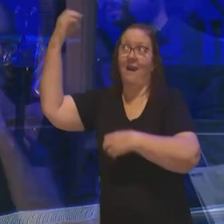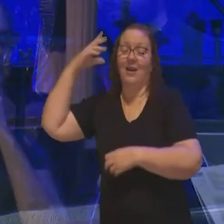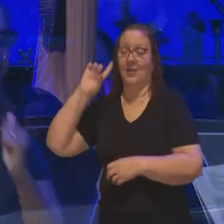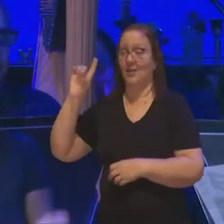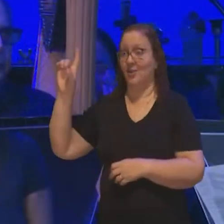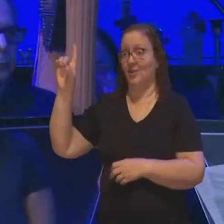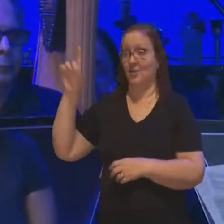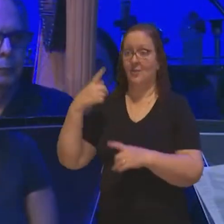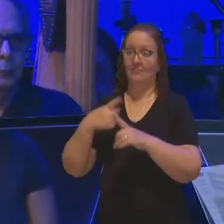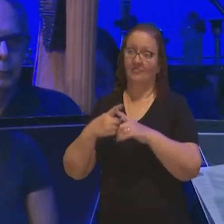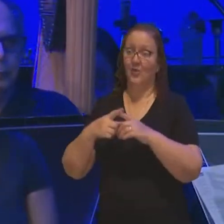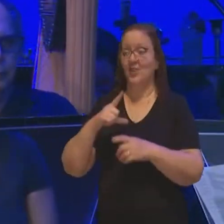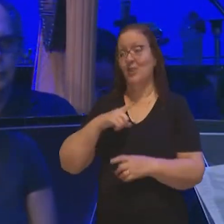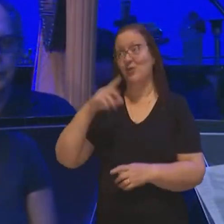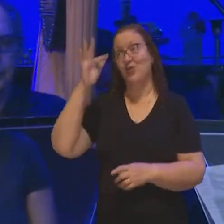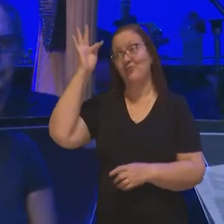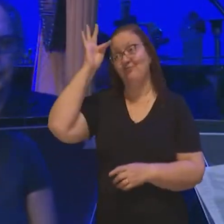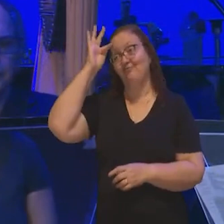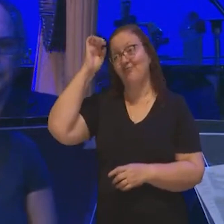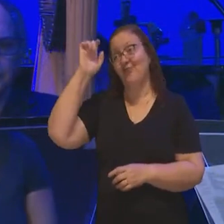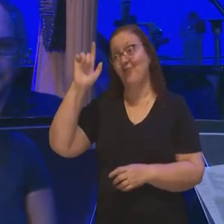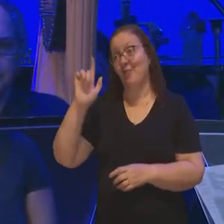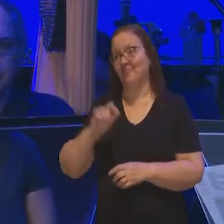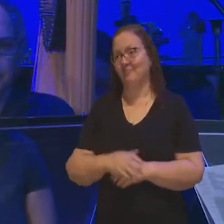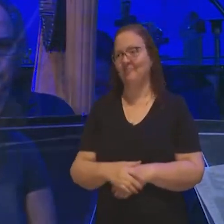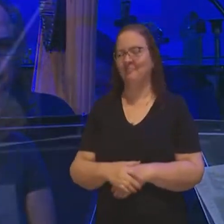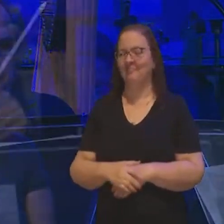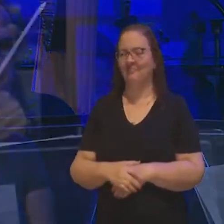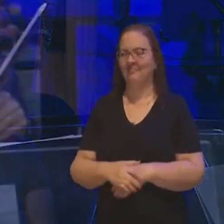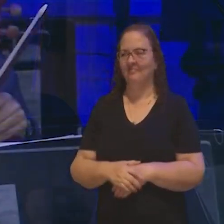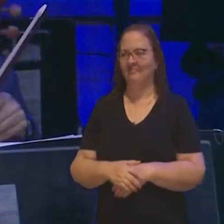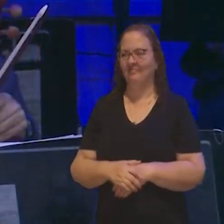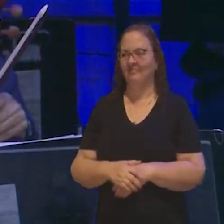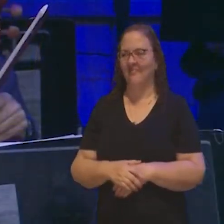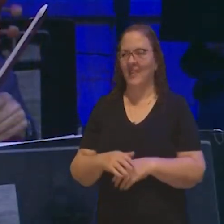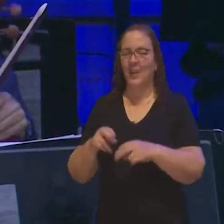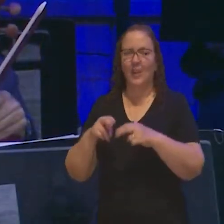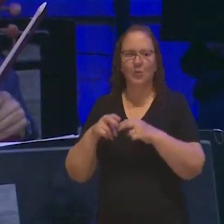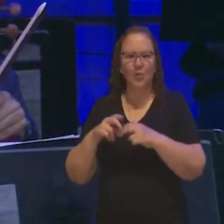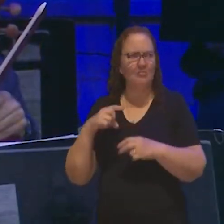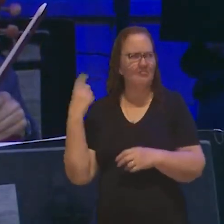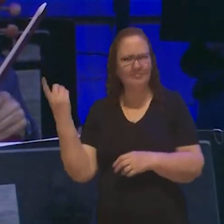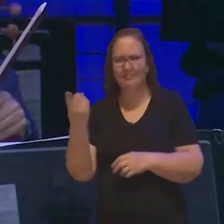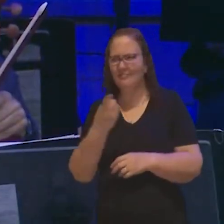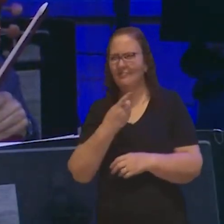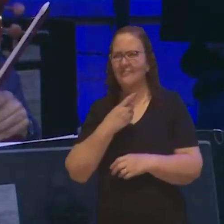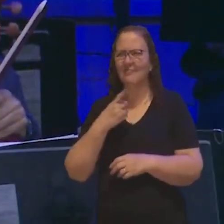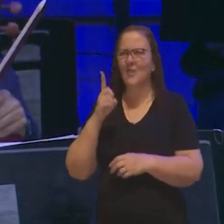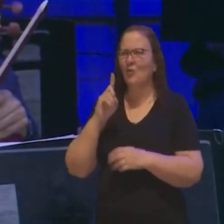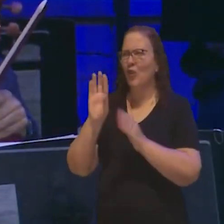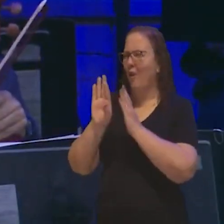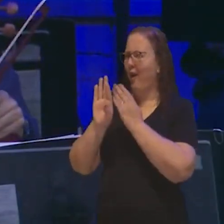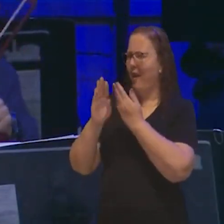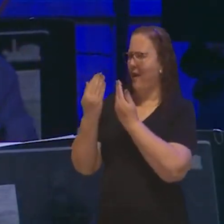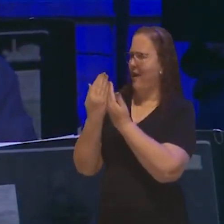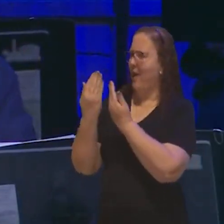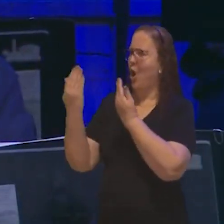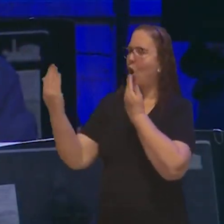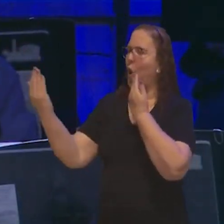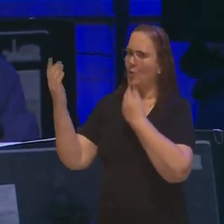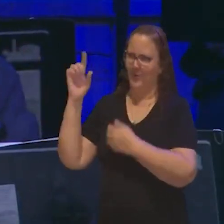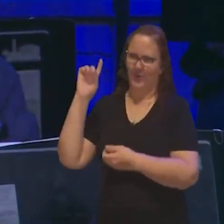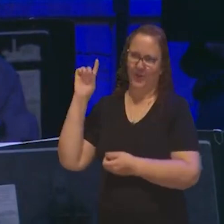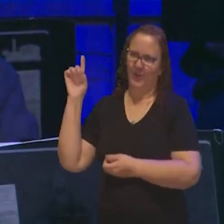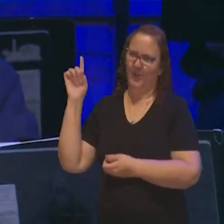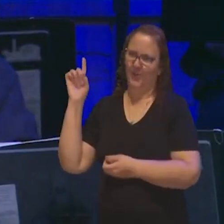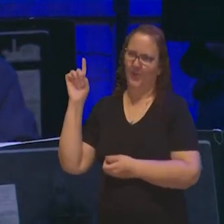precisamos falar isso com você, para que você esteja presente, para que você não se ausente, para que